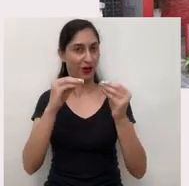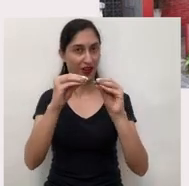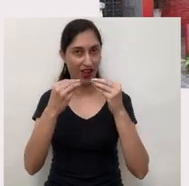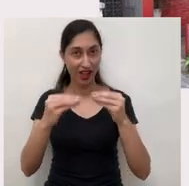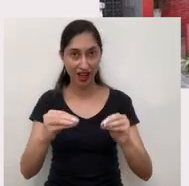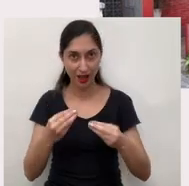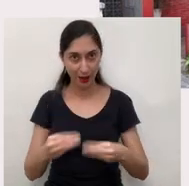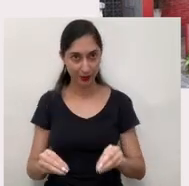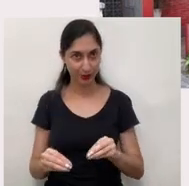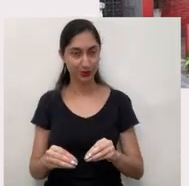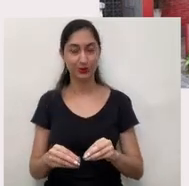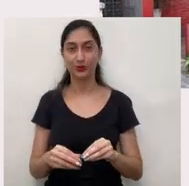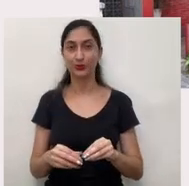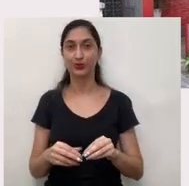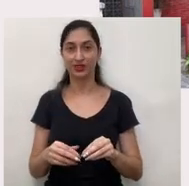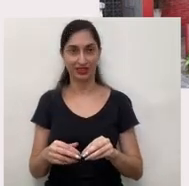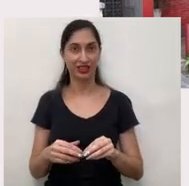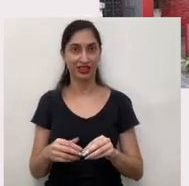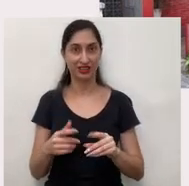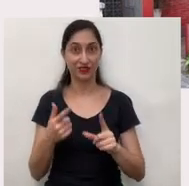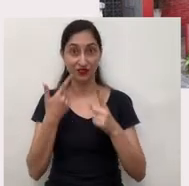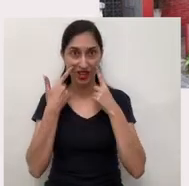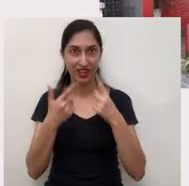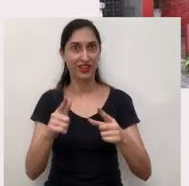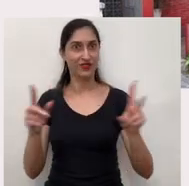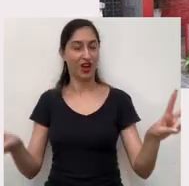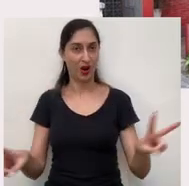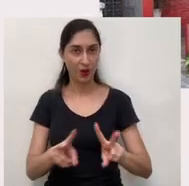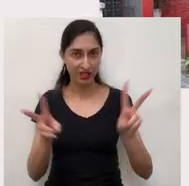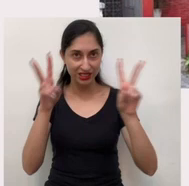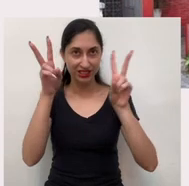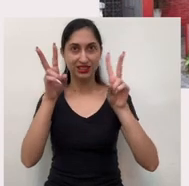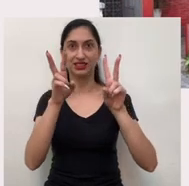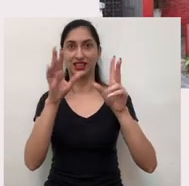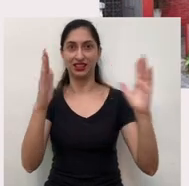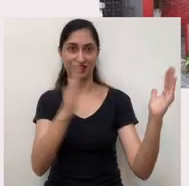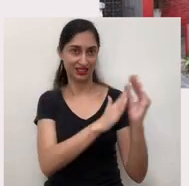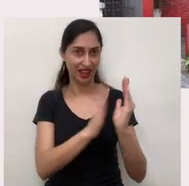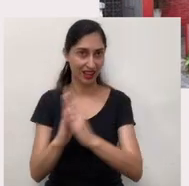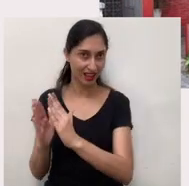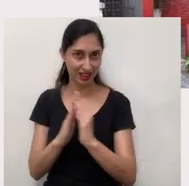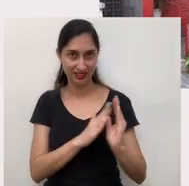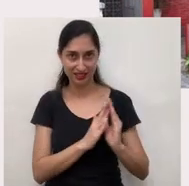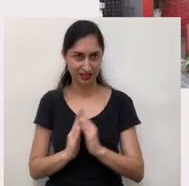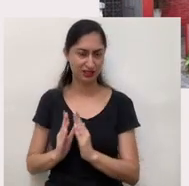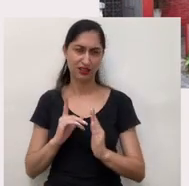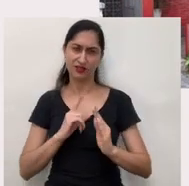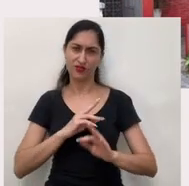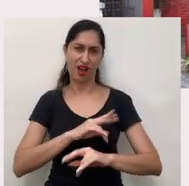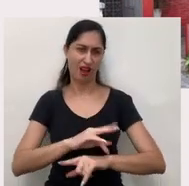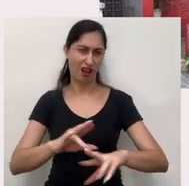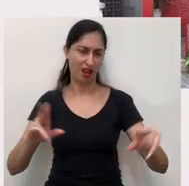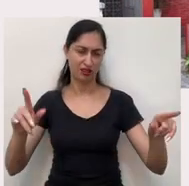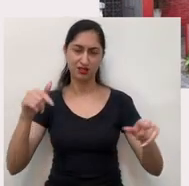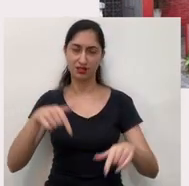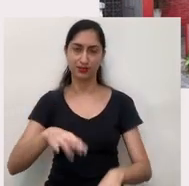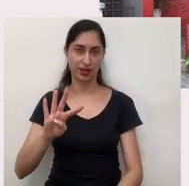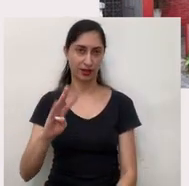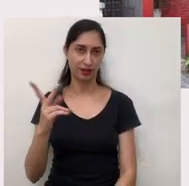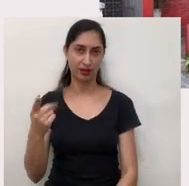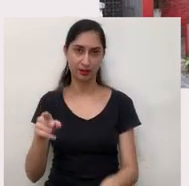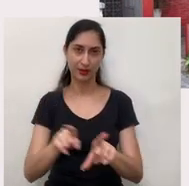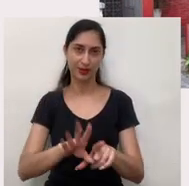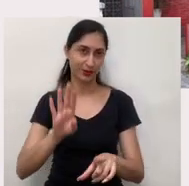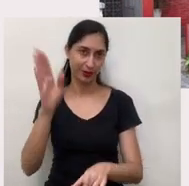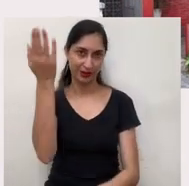e que se notabiliza com essas casas, né, que são inúmeras em Belo Horizonte e no